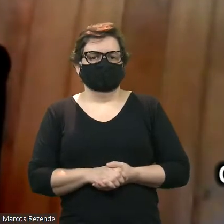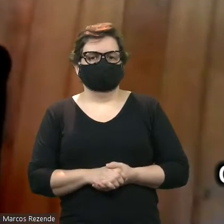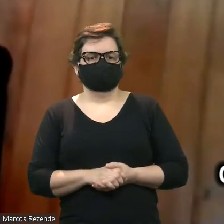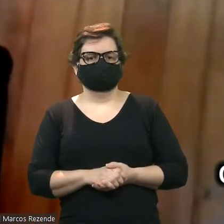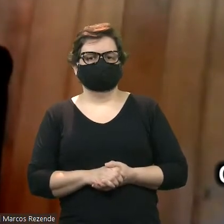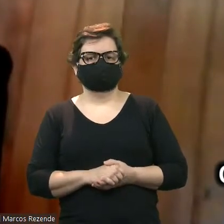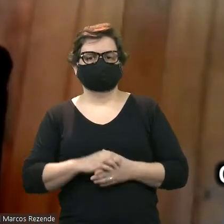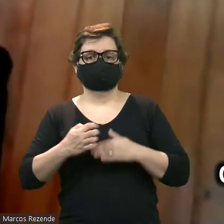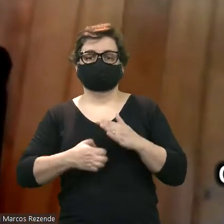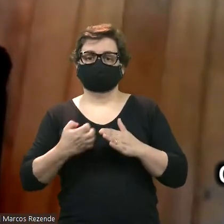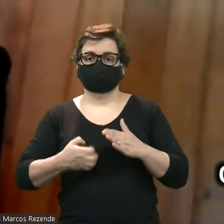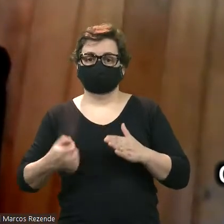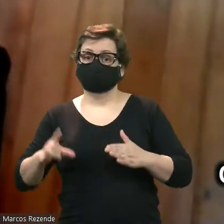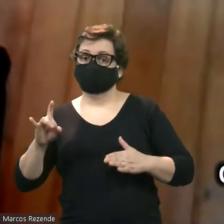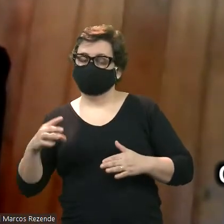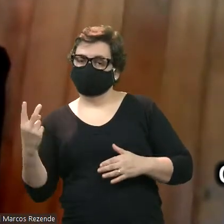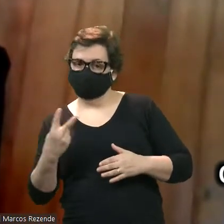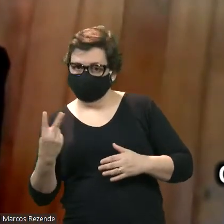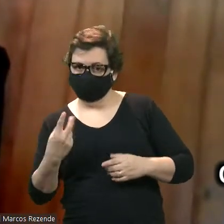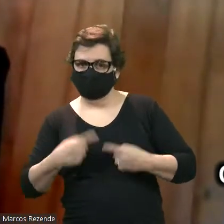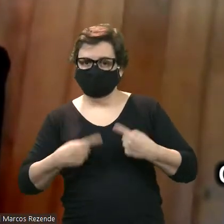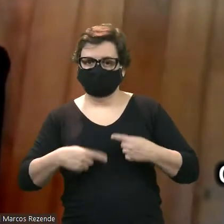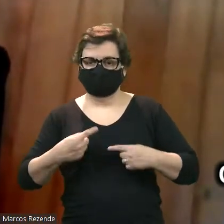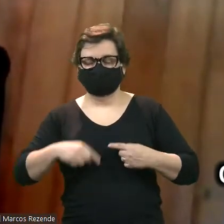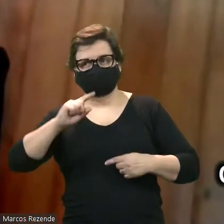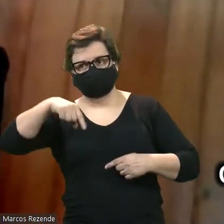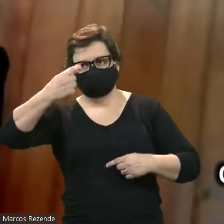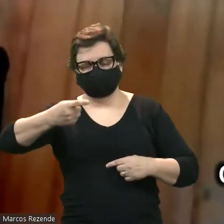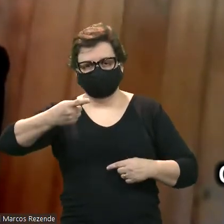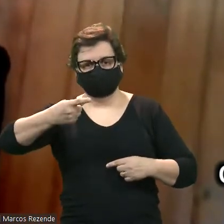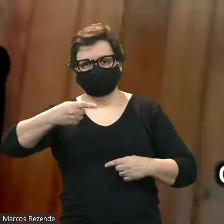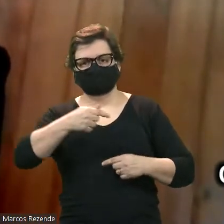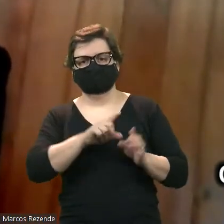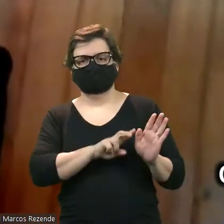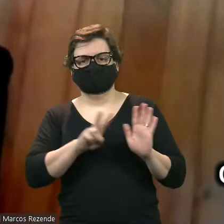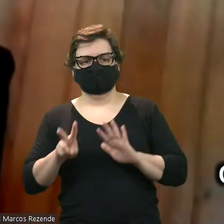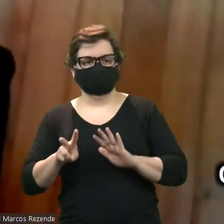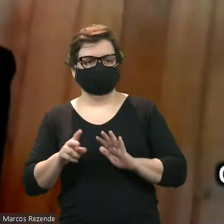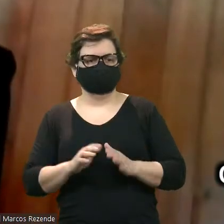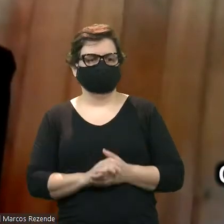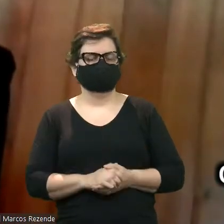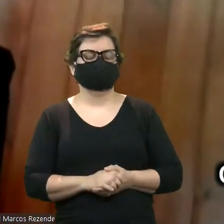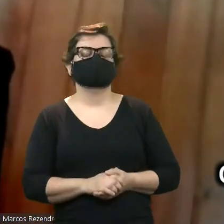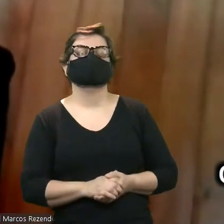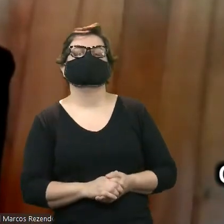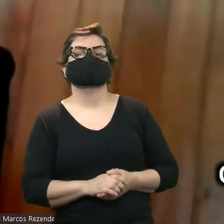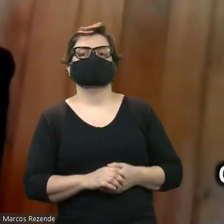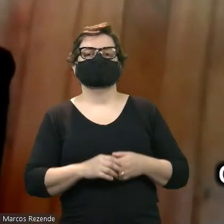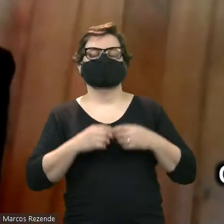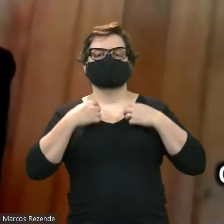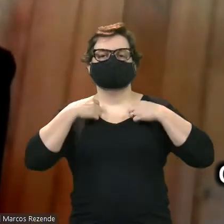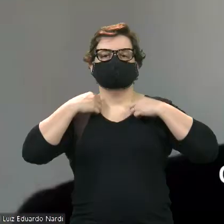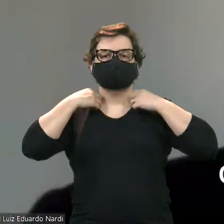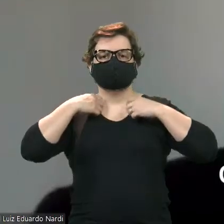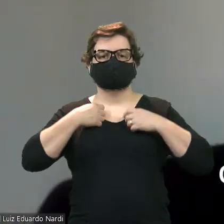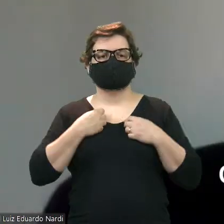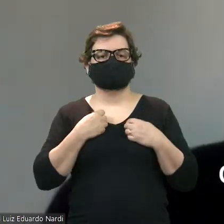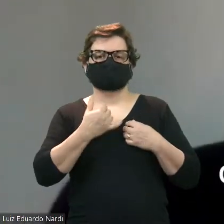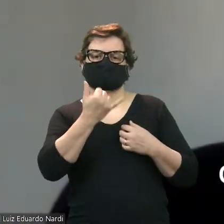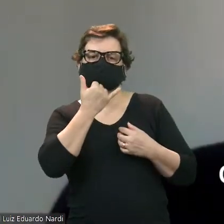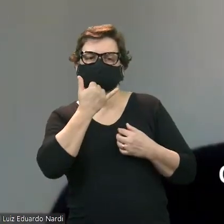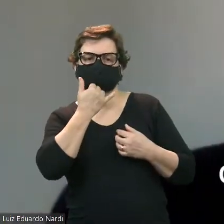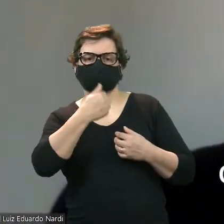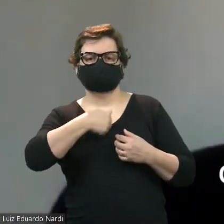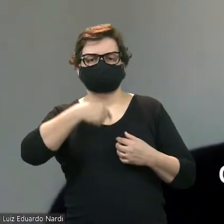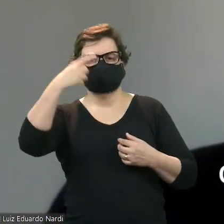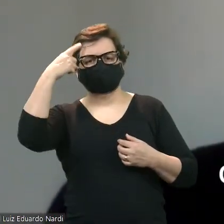A emenda é só em segunda. Questão de ordem, vereador Luiz Eduardo Nardi. Perdão, presidente, eu achei que já